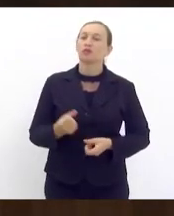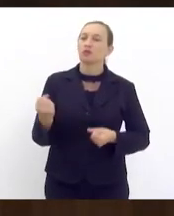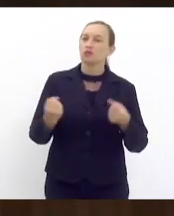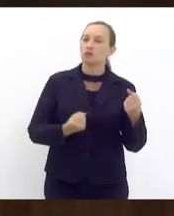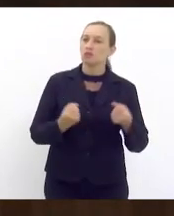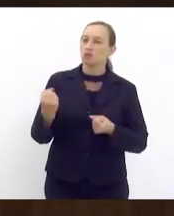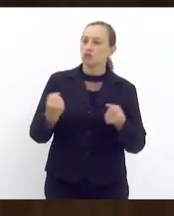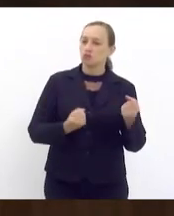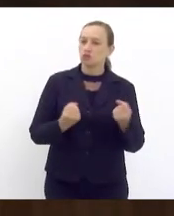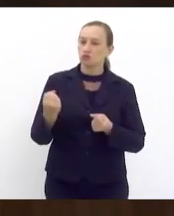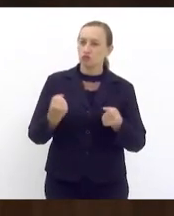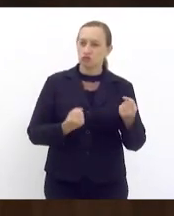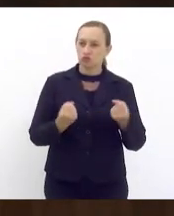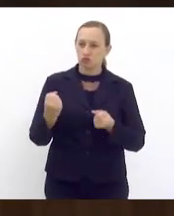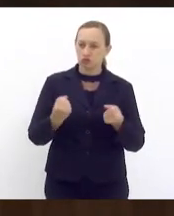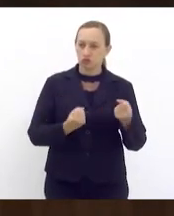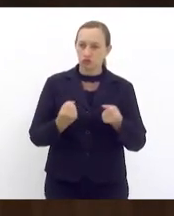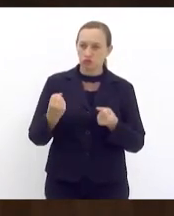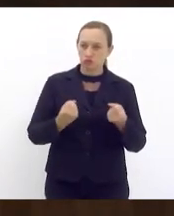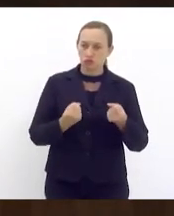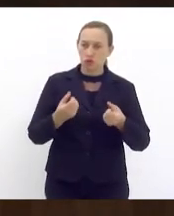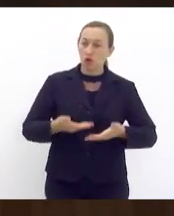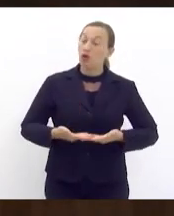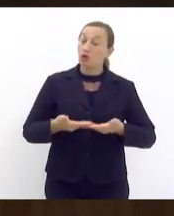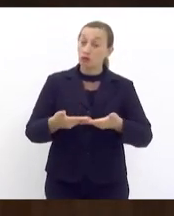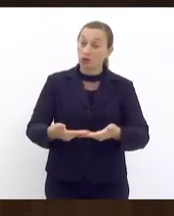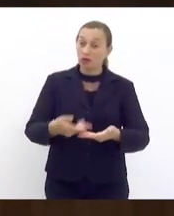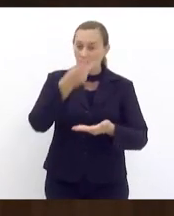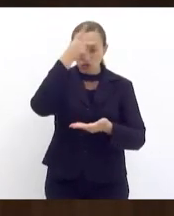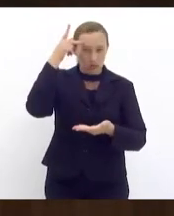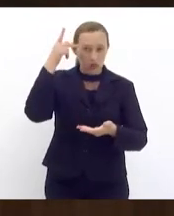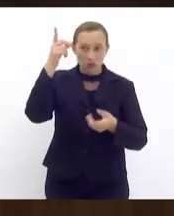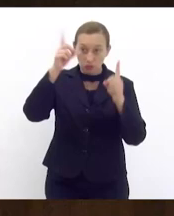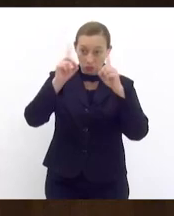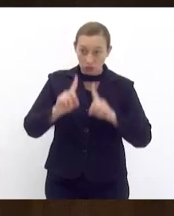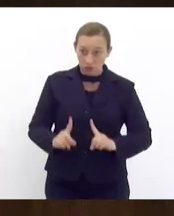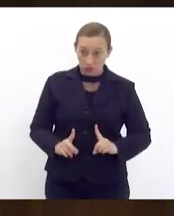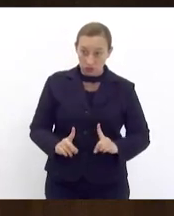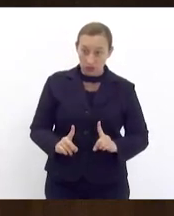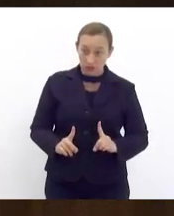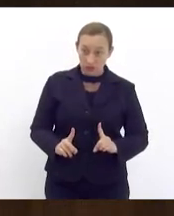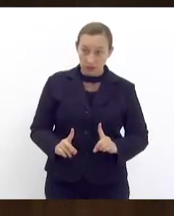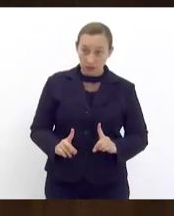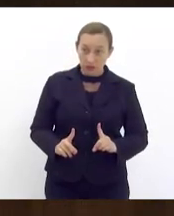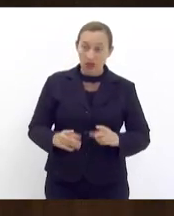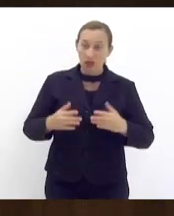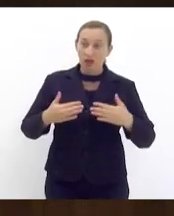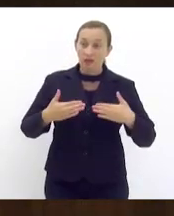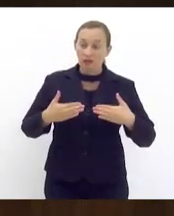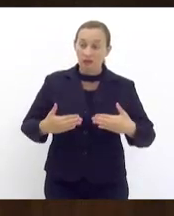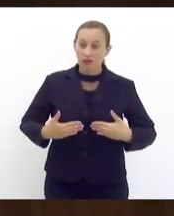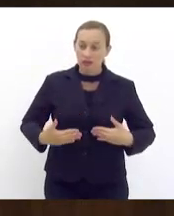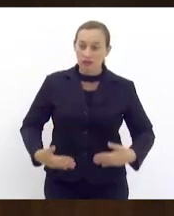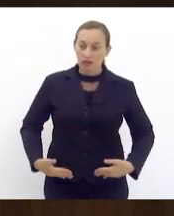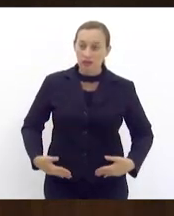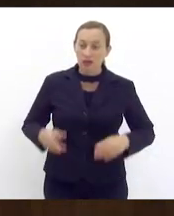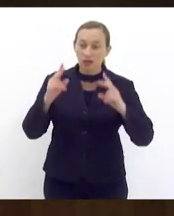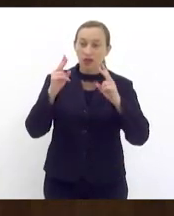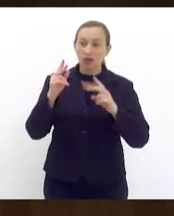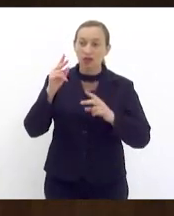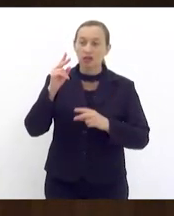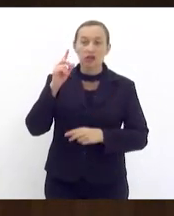automotor ofertadas as pessoas com deficiência física visual